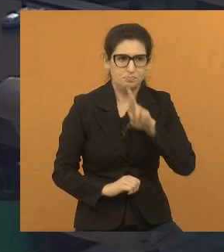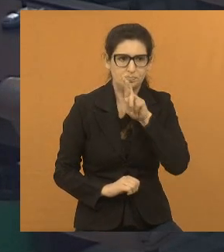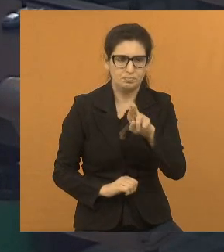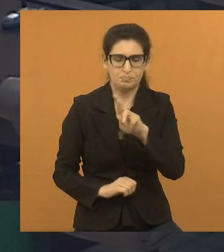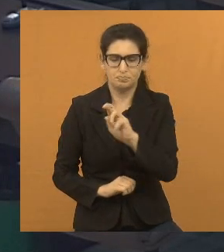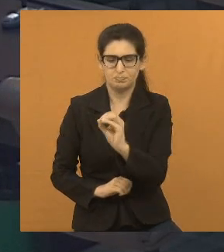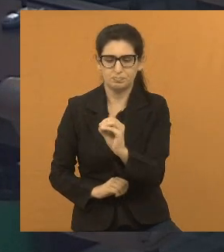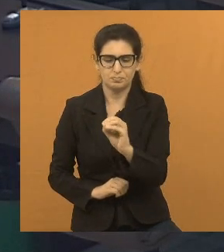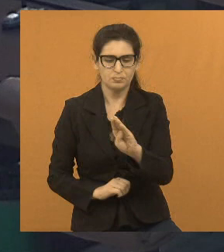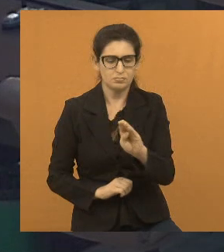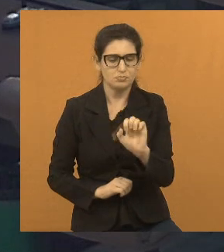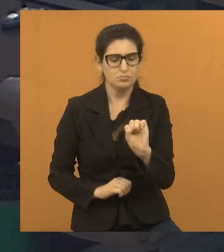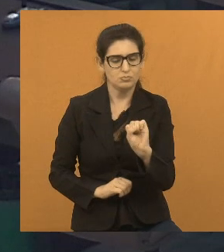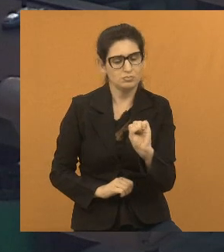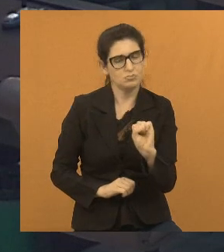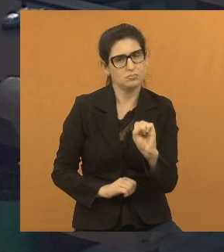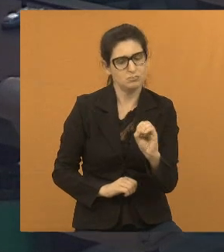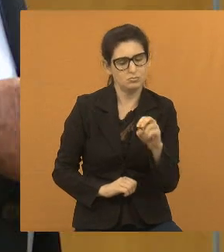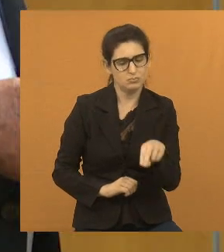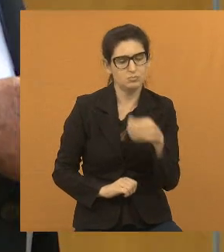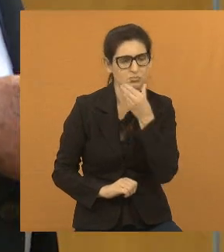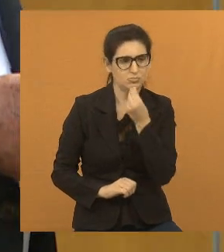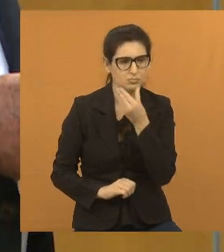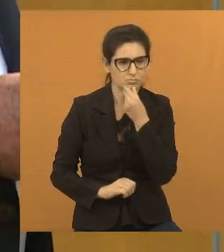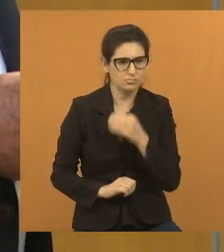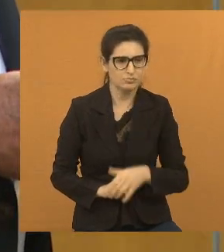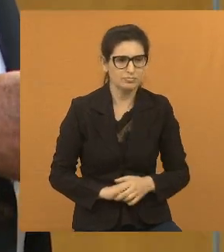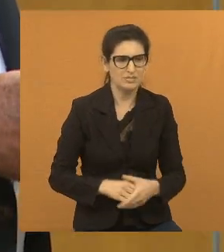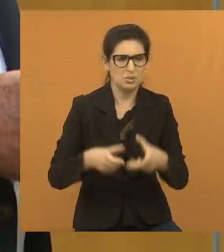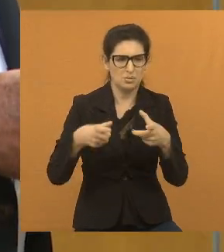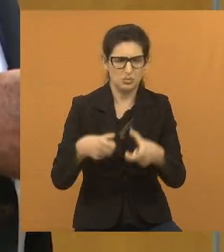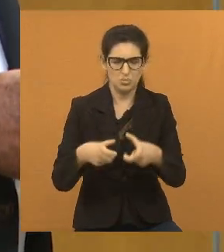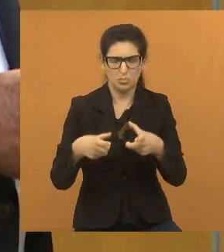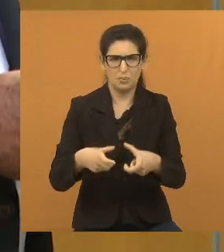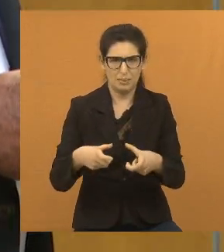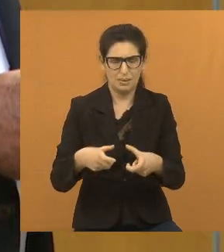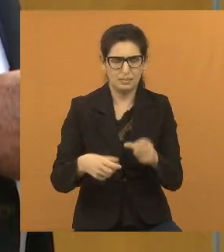Robson o seguinte, Robson. Ali é uma área que